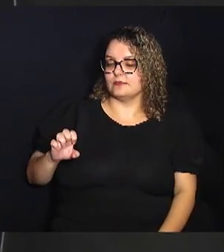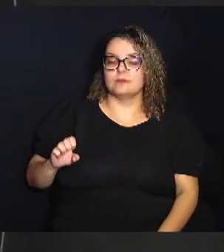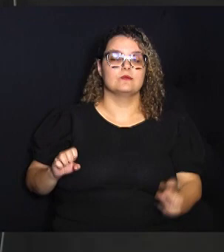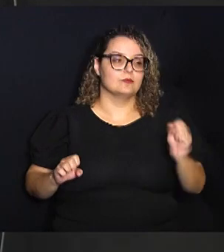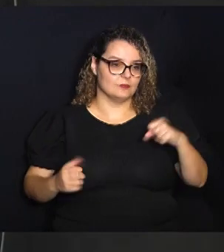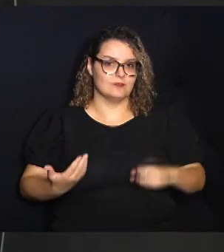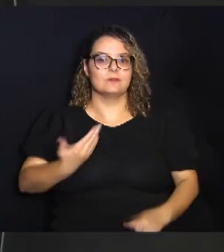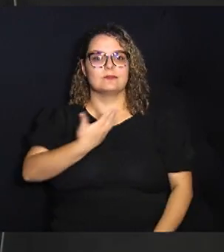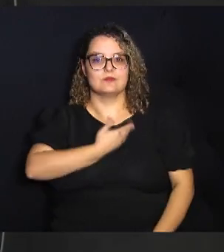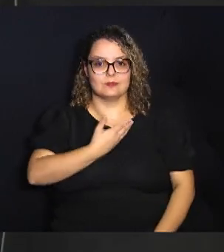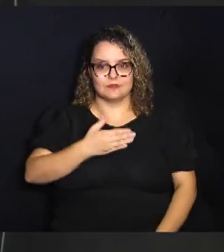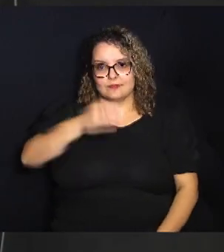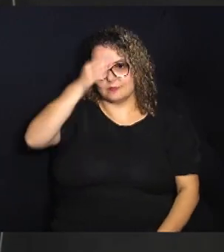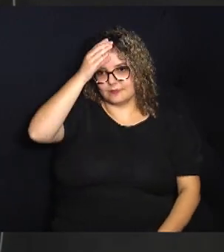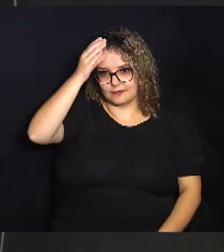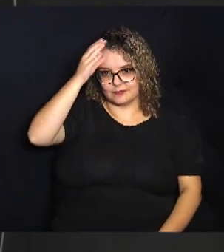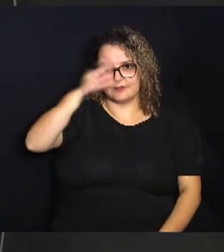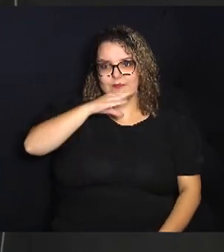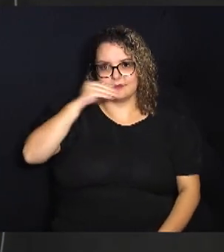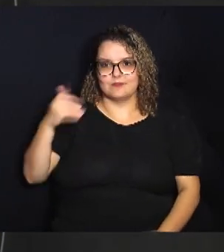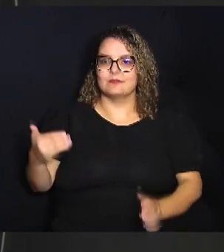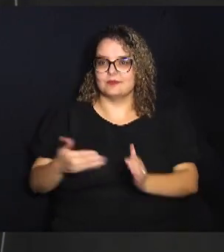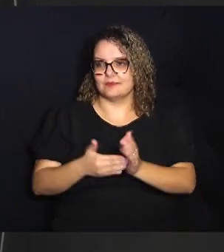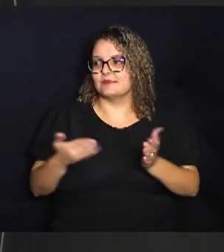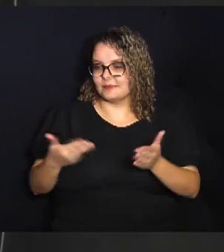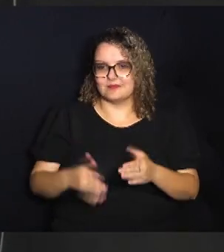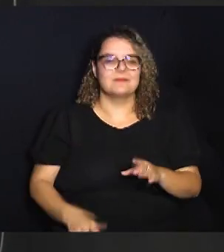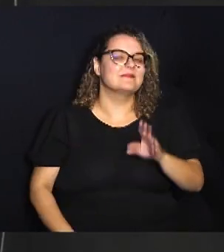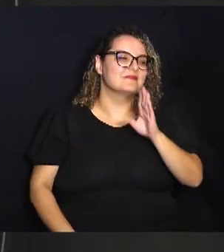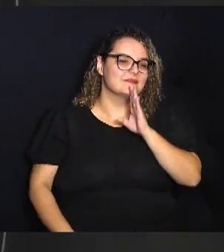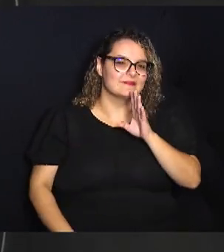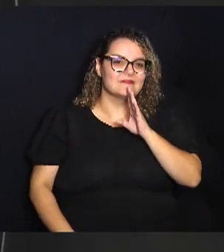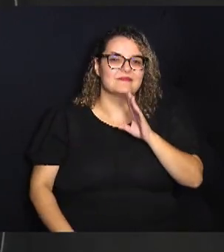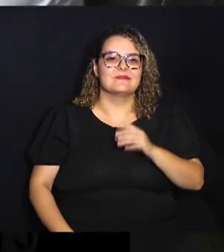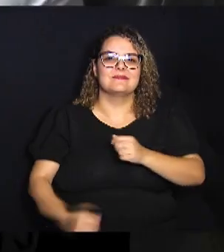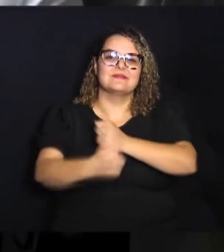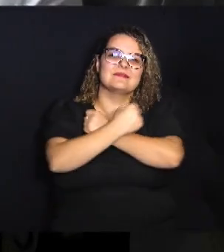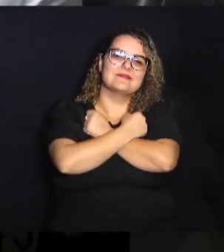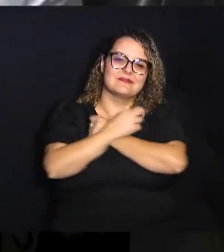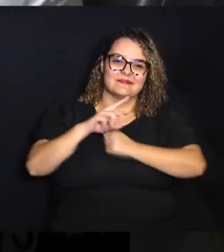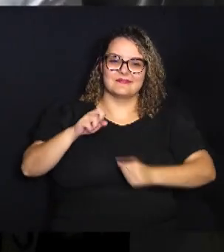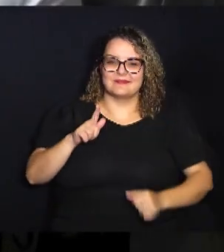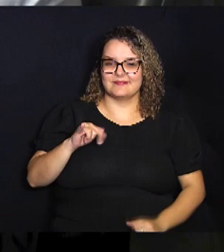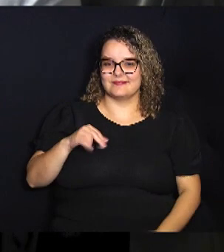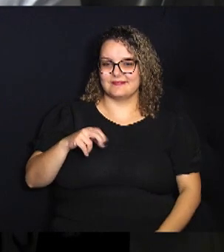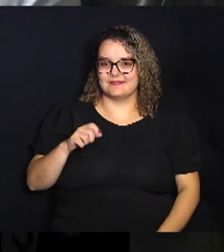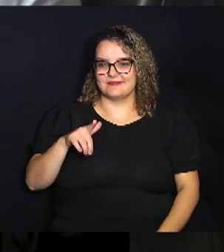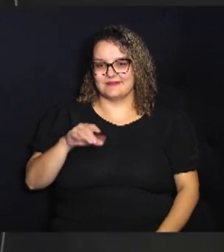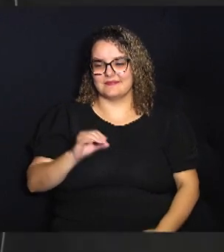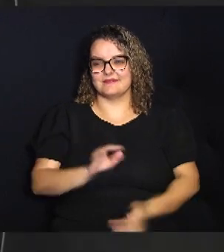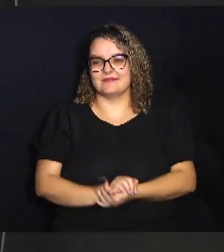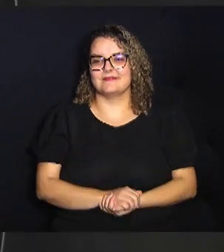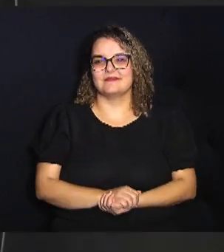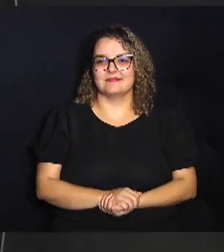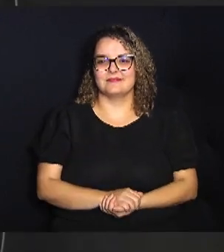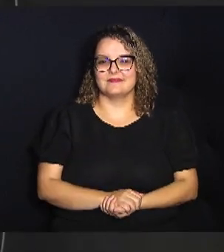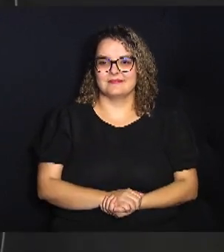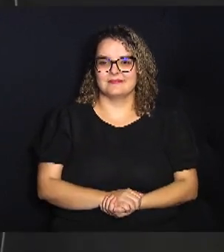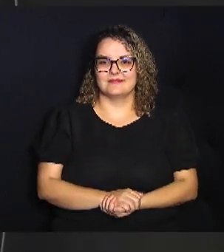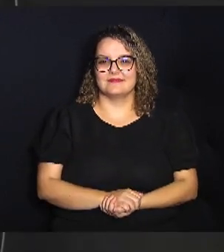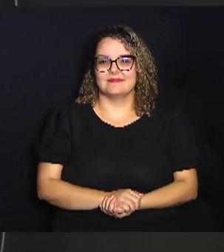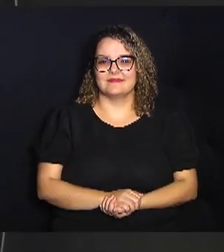cliente. Eu atendo ele desde a adolescência até hoje, né? Conheço o Reginaldo, um abraço, Reginaldo. Isso, então, e